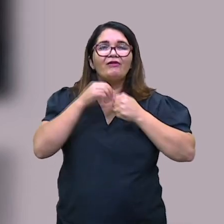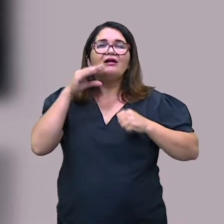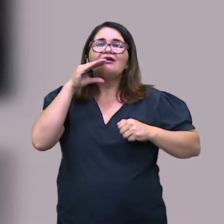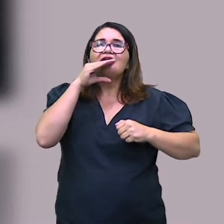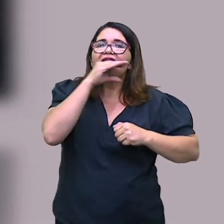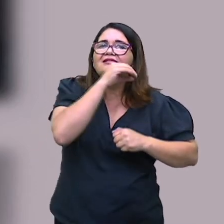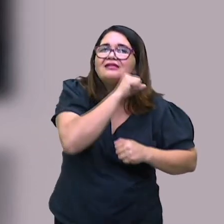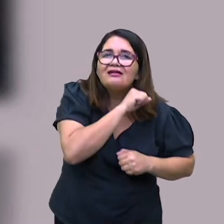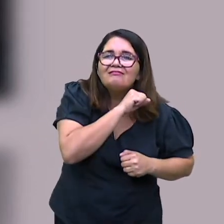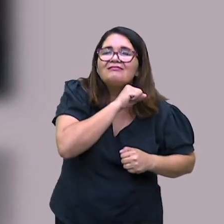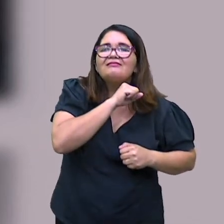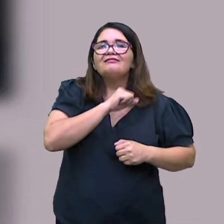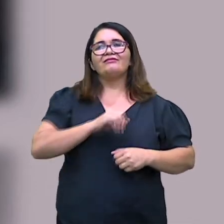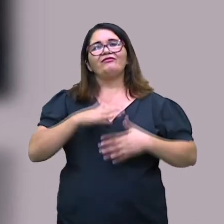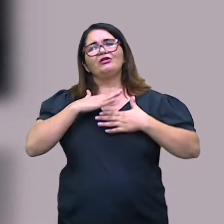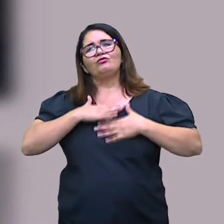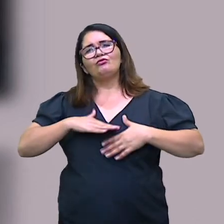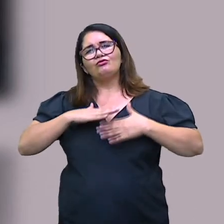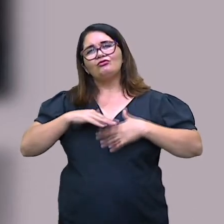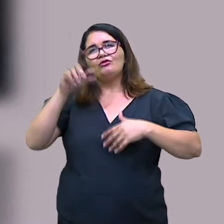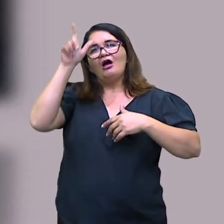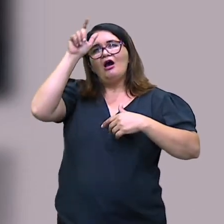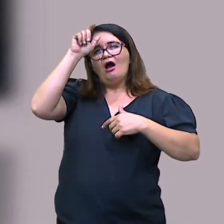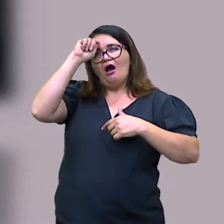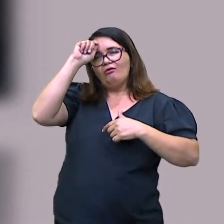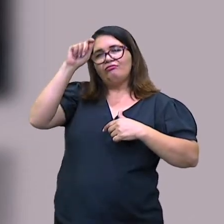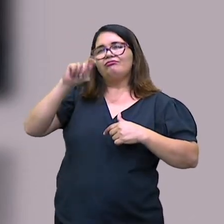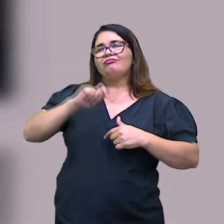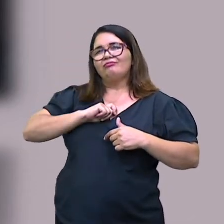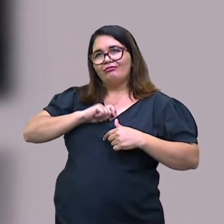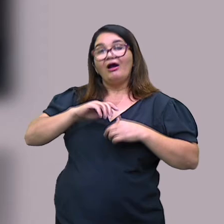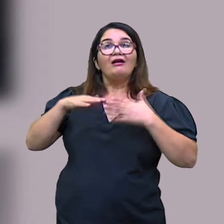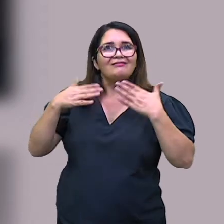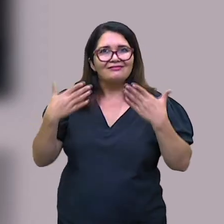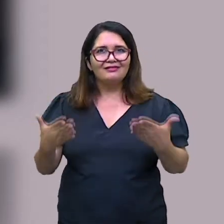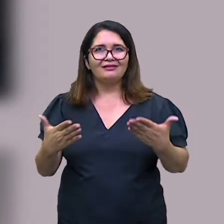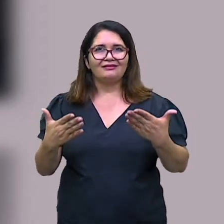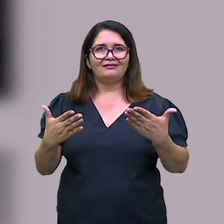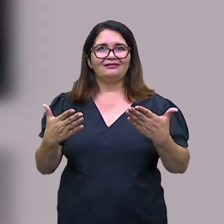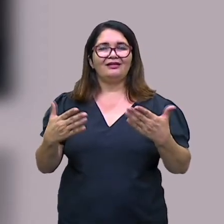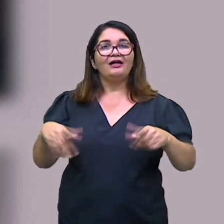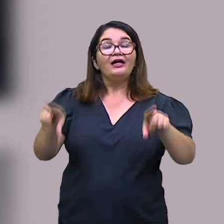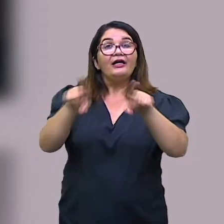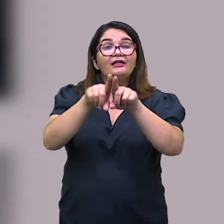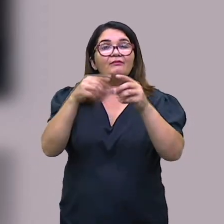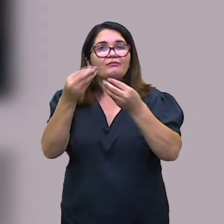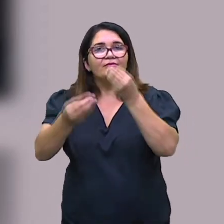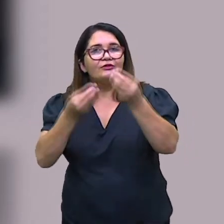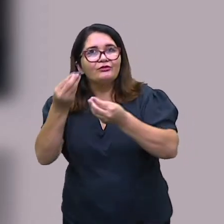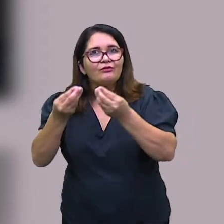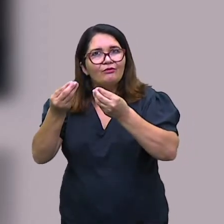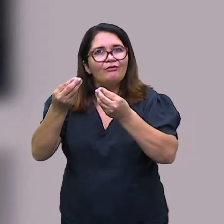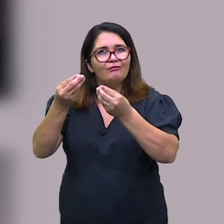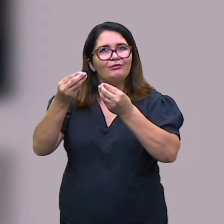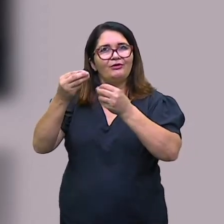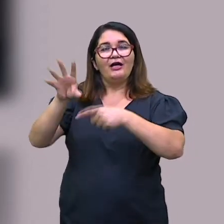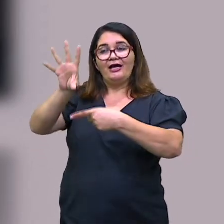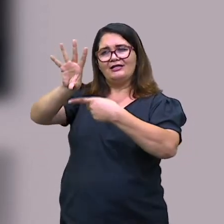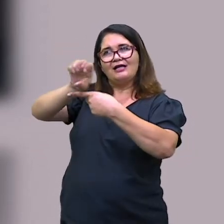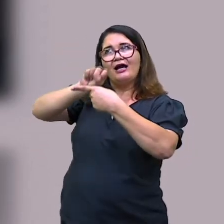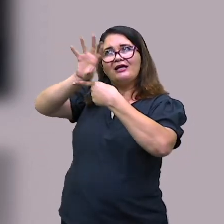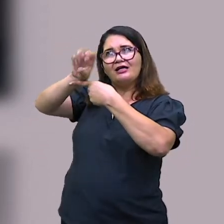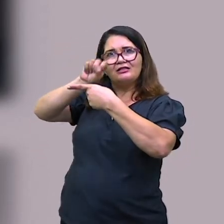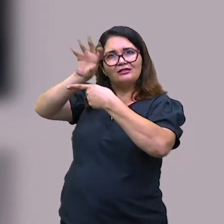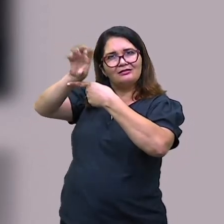da condução, da convecção e da irradiação térmica, ele também acontece